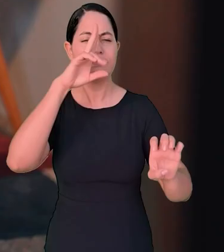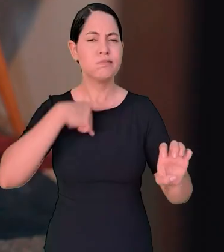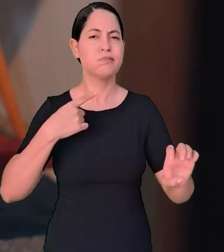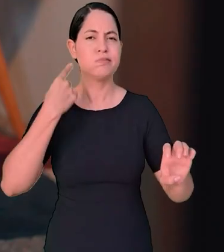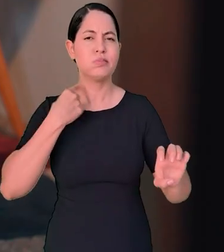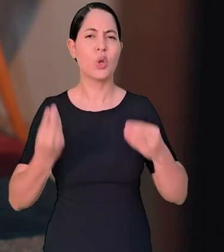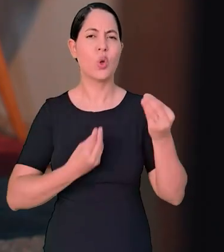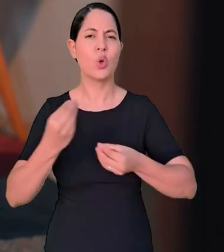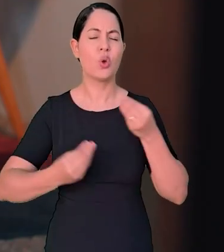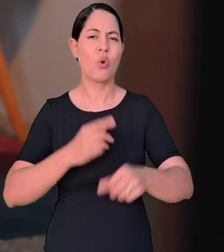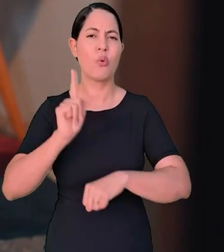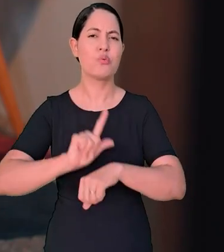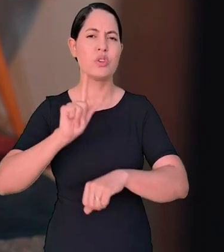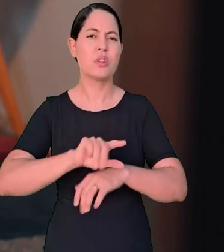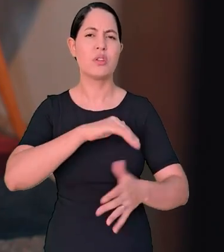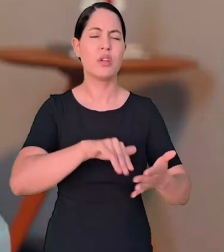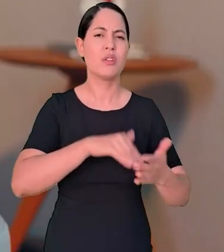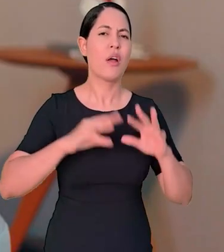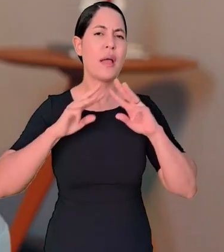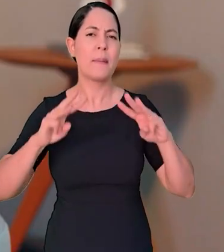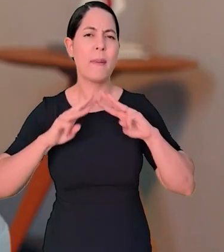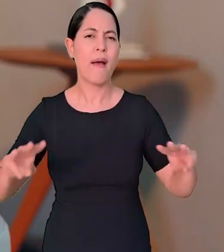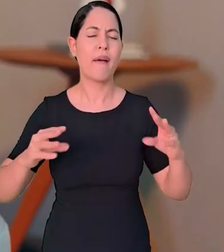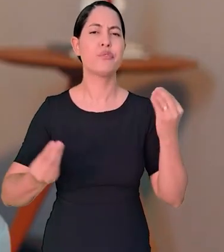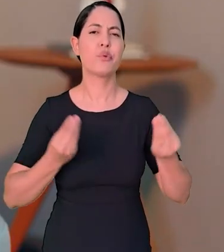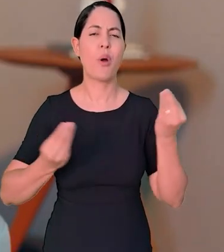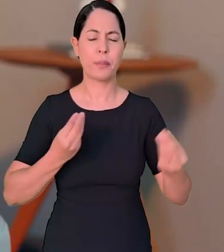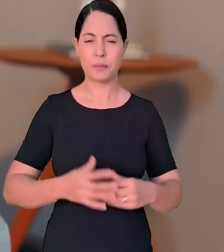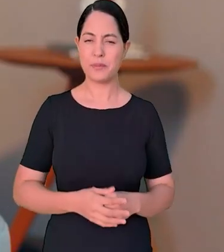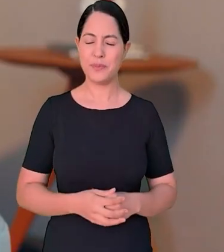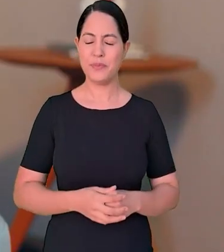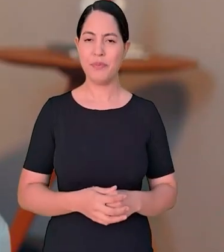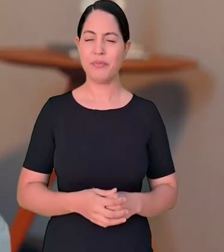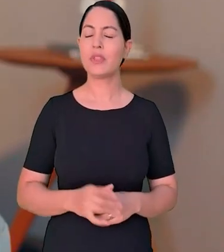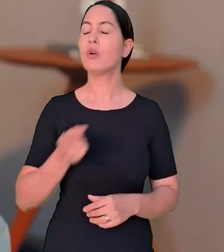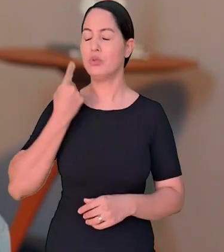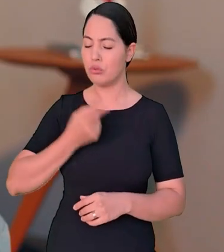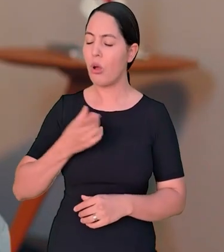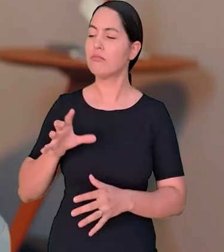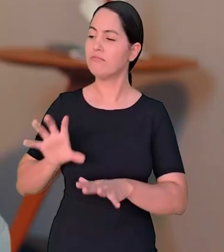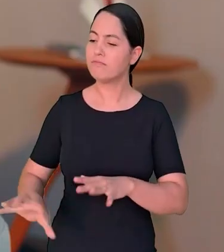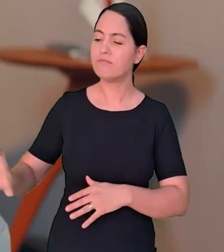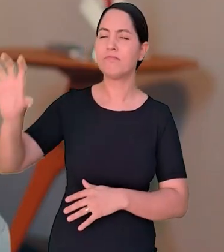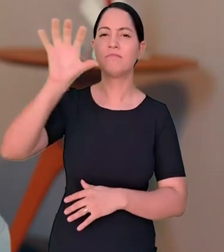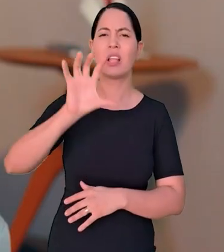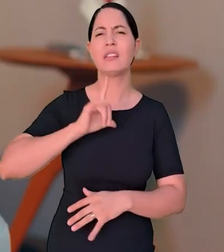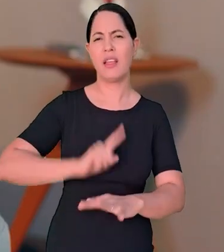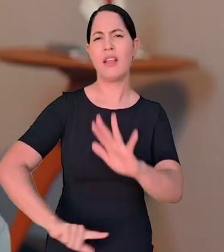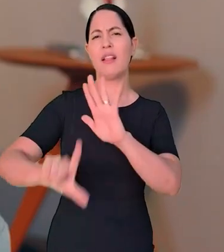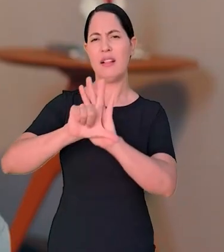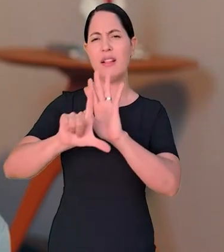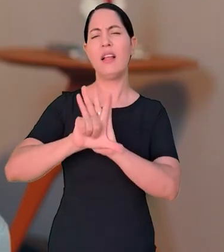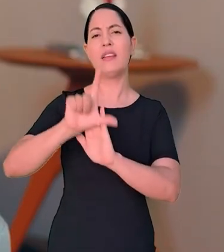de escritório e marketing jurídico? Isso também é uma luta constante nossa, de todas as seccionais. Nós temos os nossos limites legais